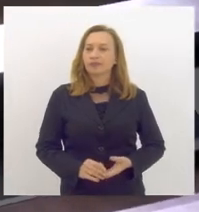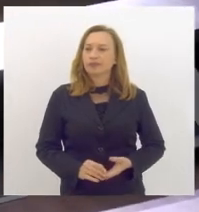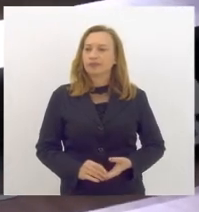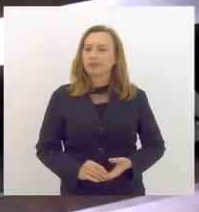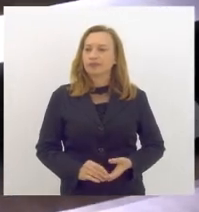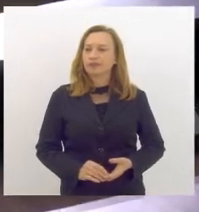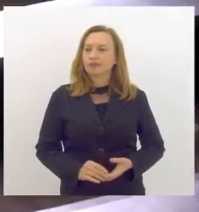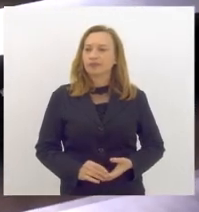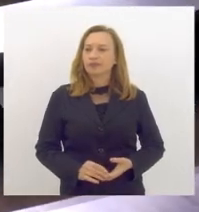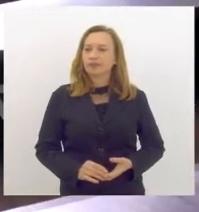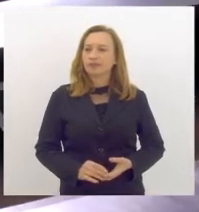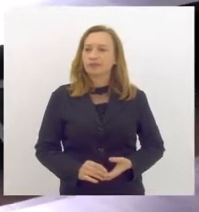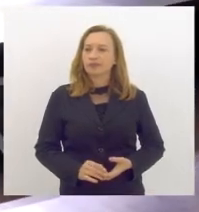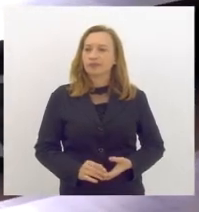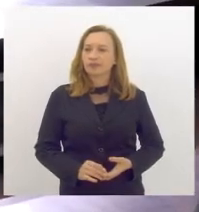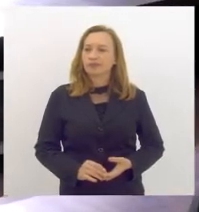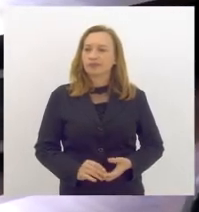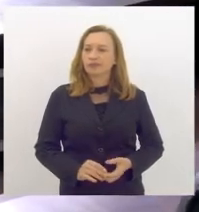Hein?